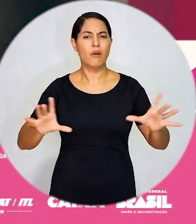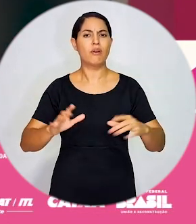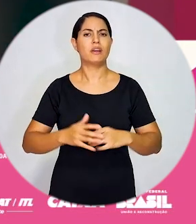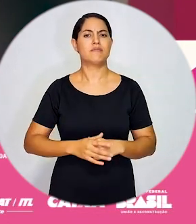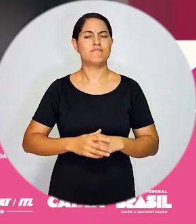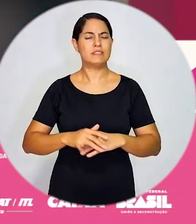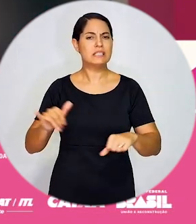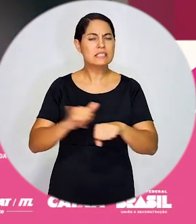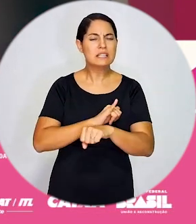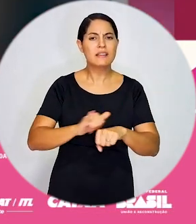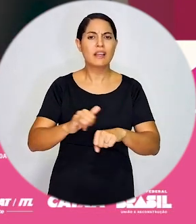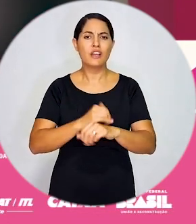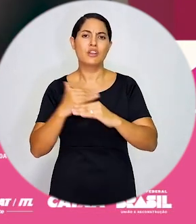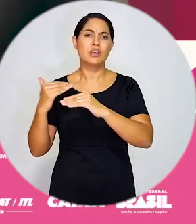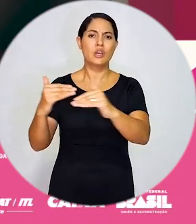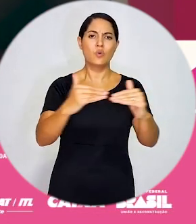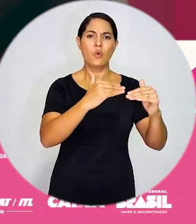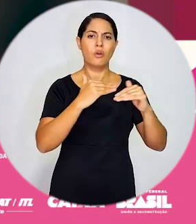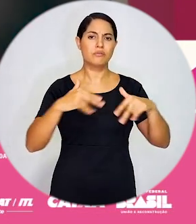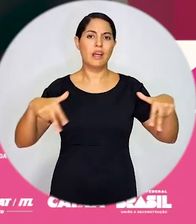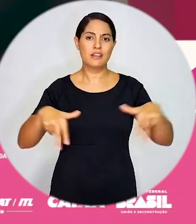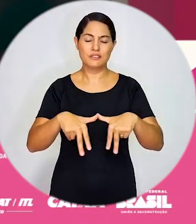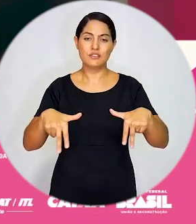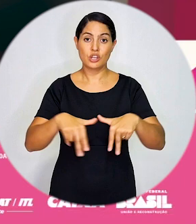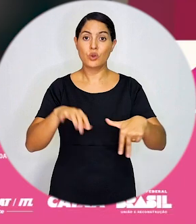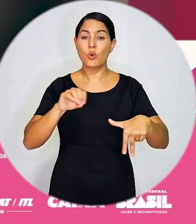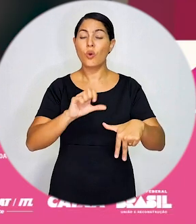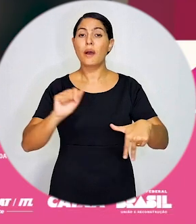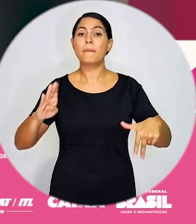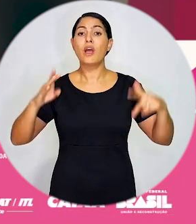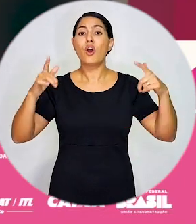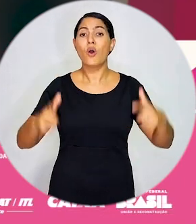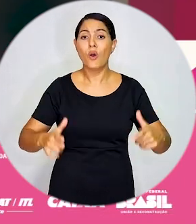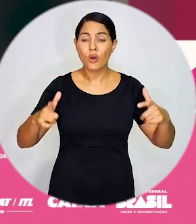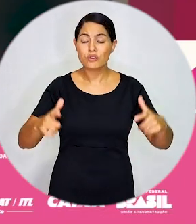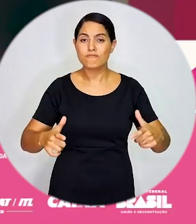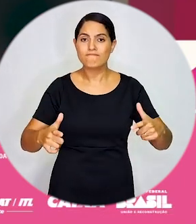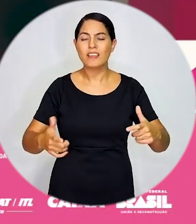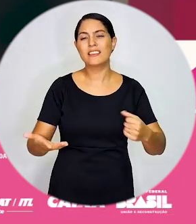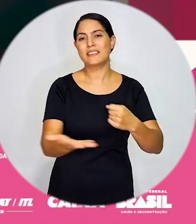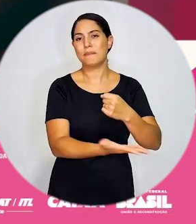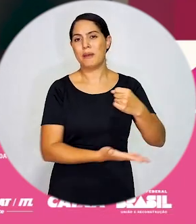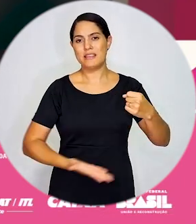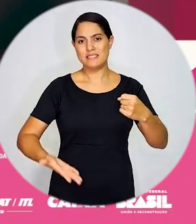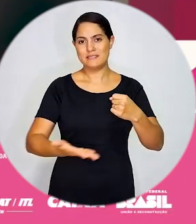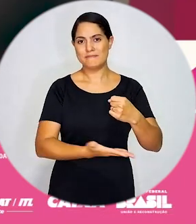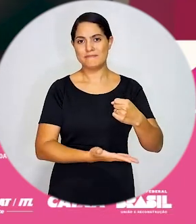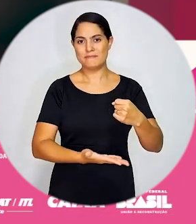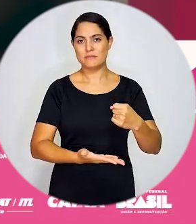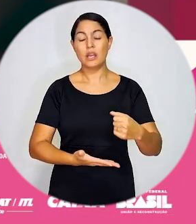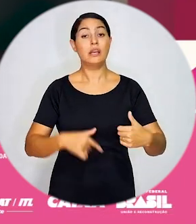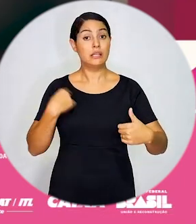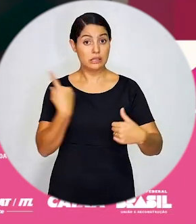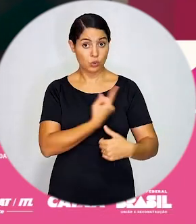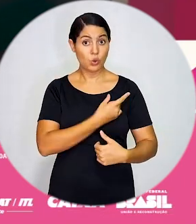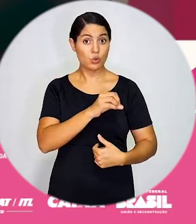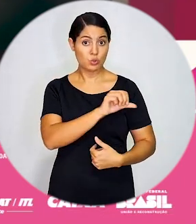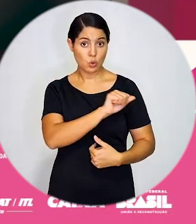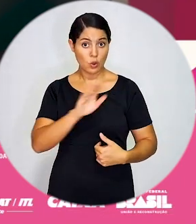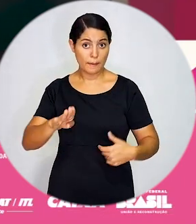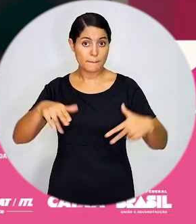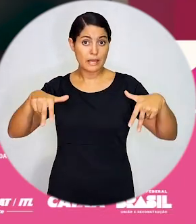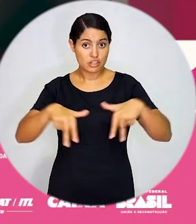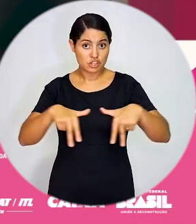será pulsações para conduzir a igualdade de gênero da OAB nas bases. A luta por igualdade de gênero na